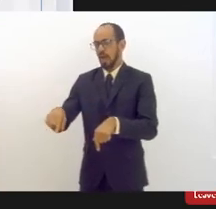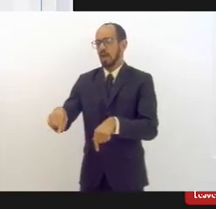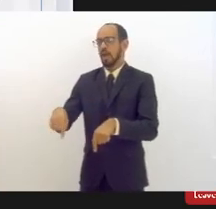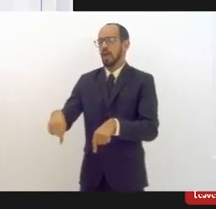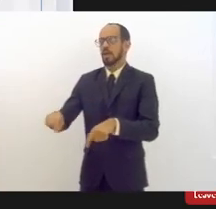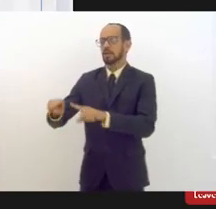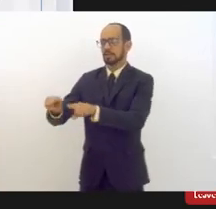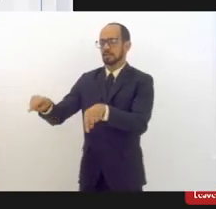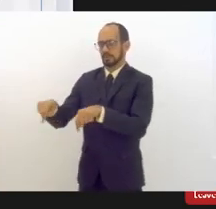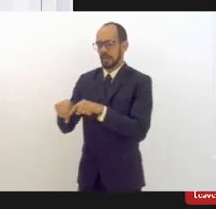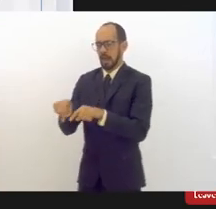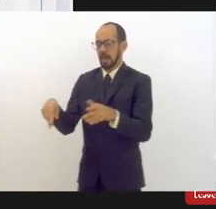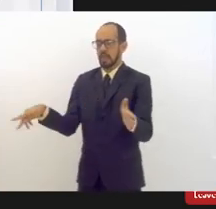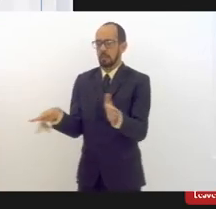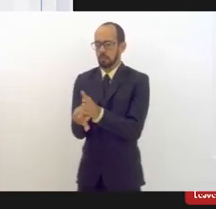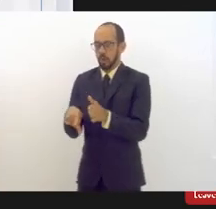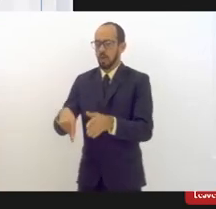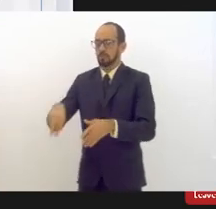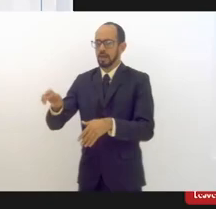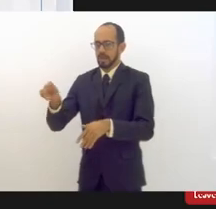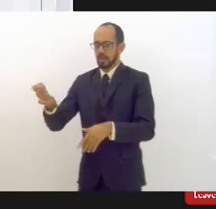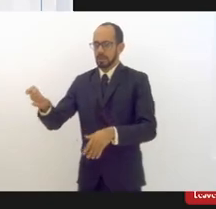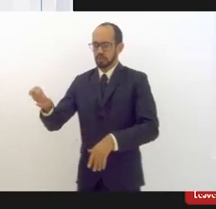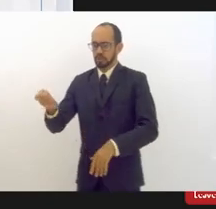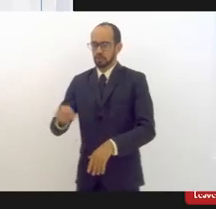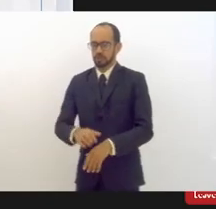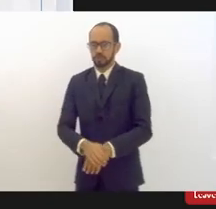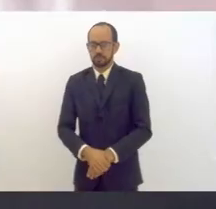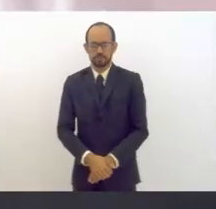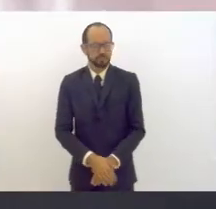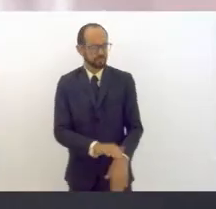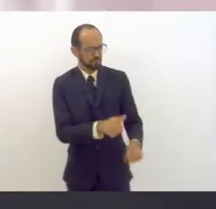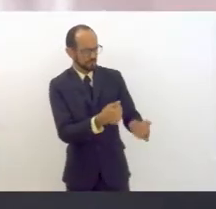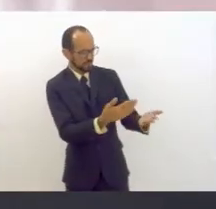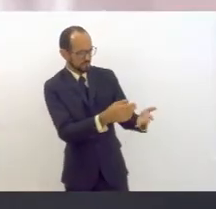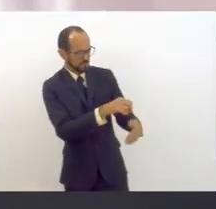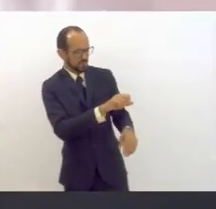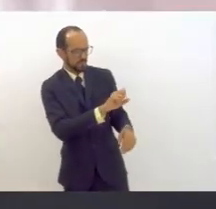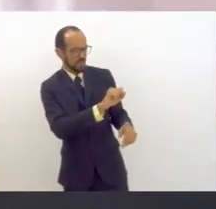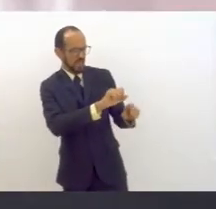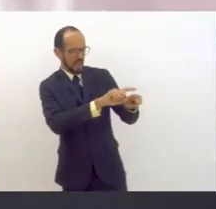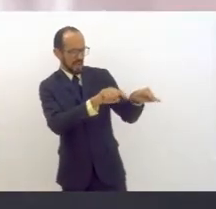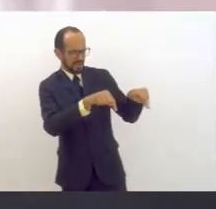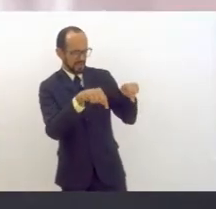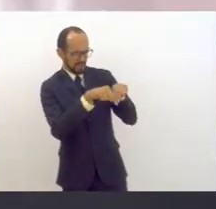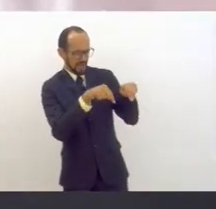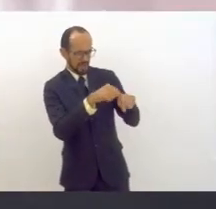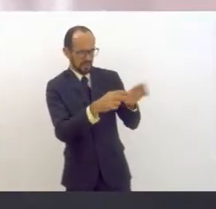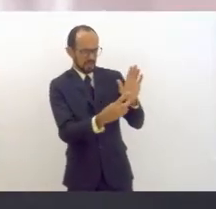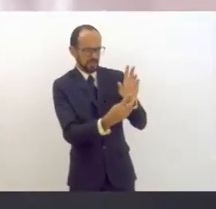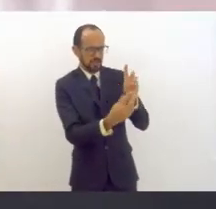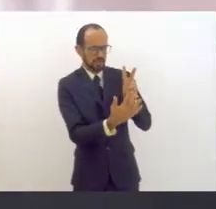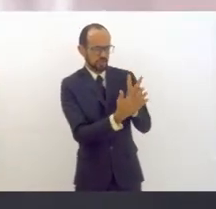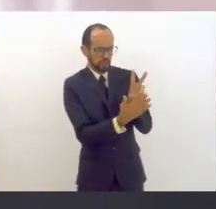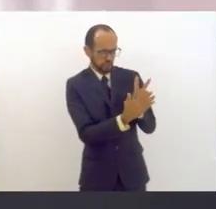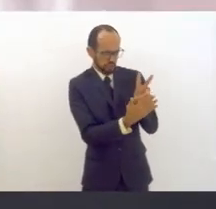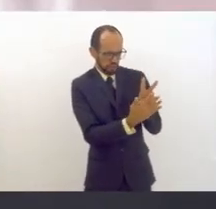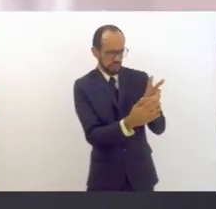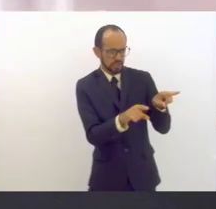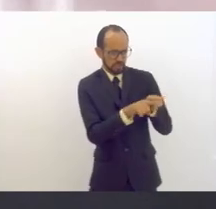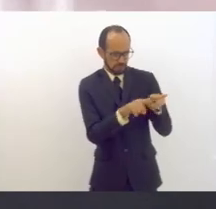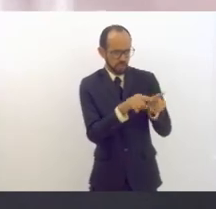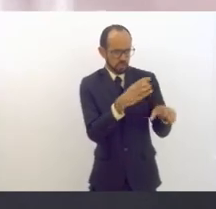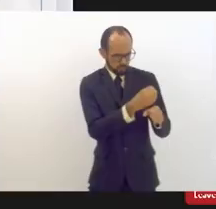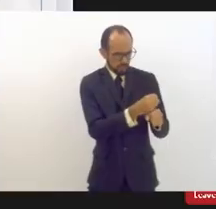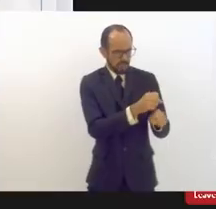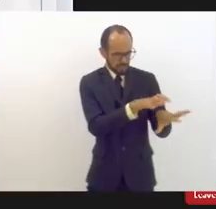da rede SEJA. As salas de extensão indígenas também são contabilizadas assim, não?